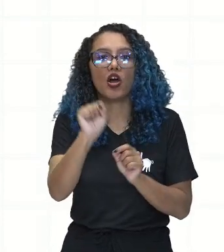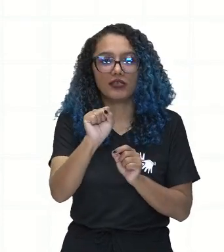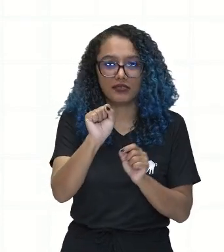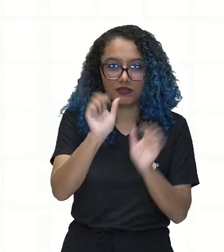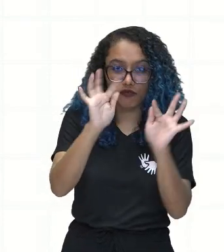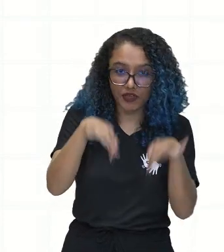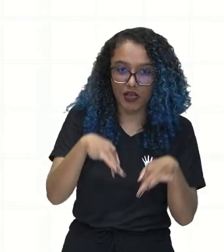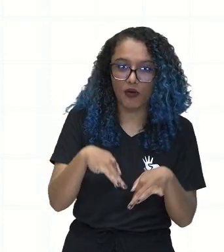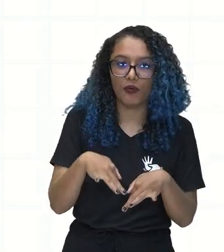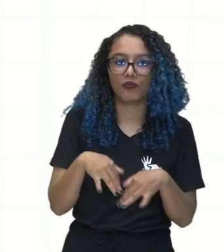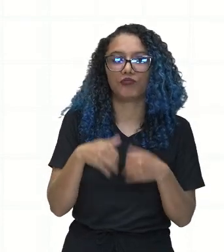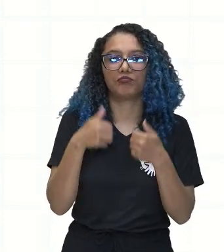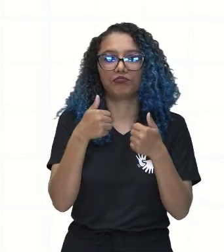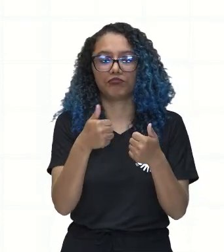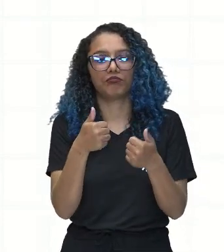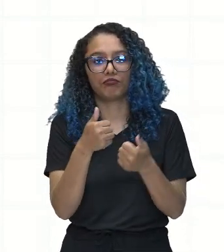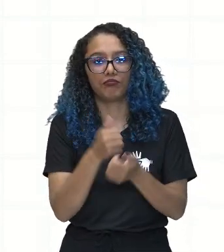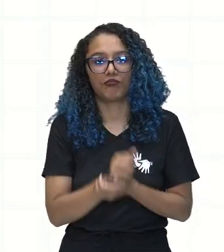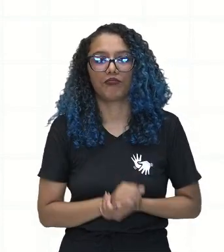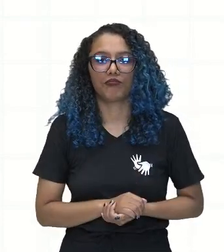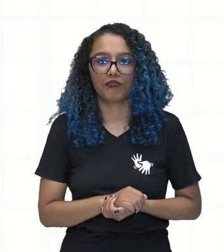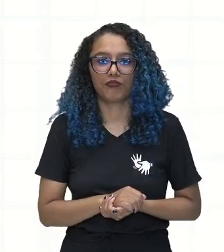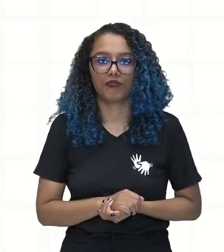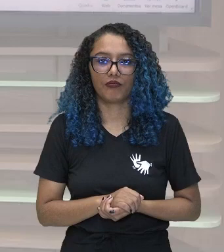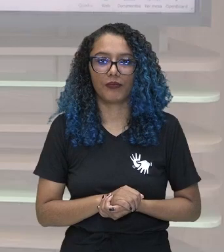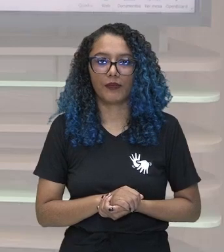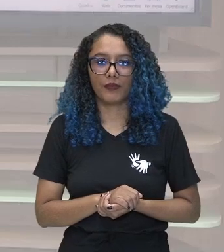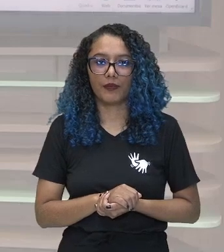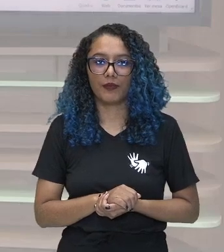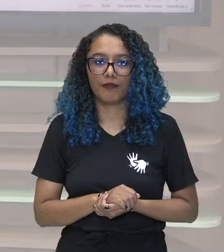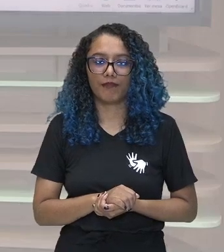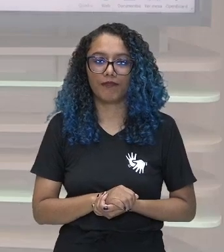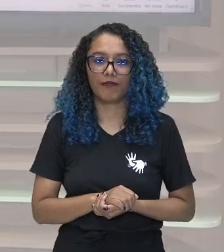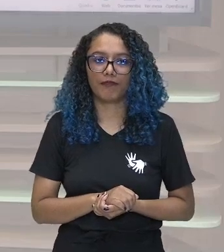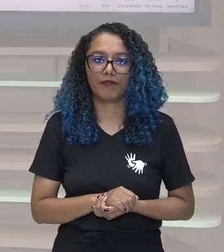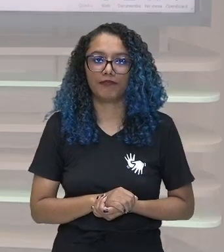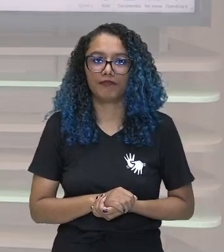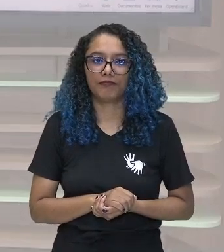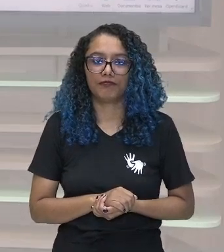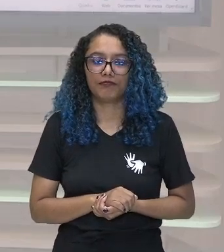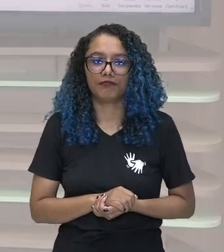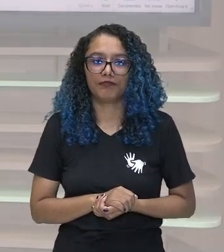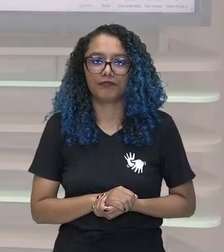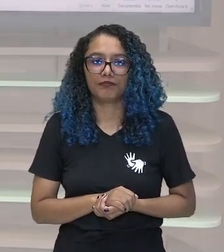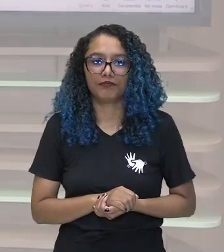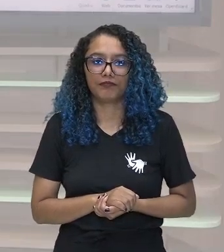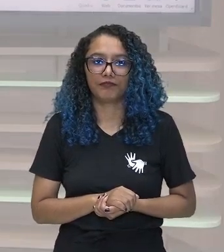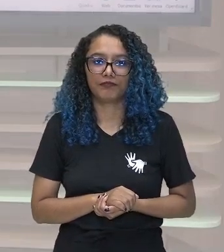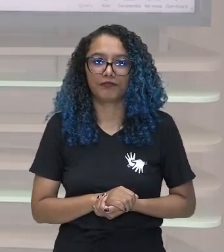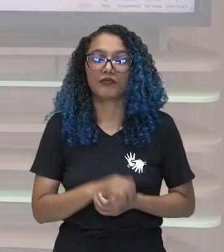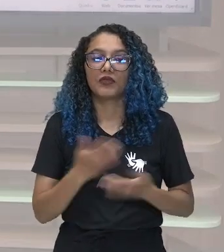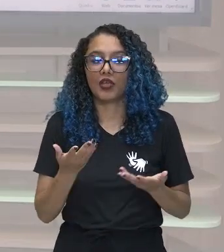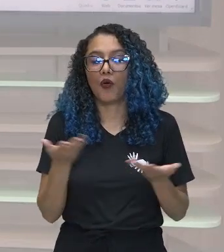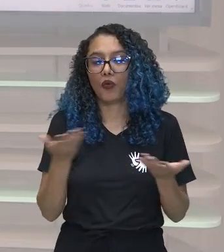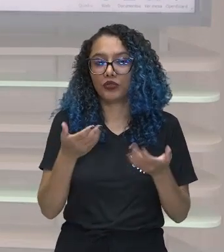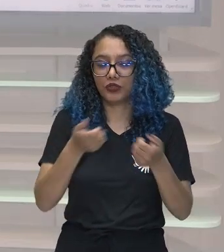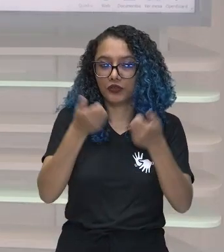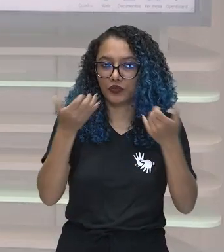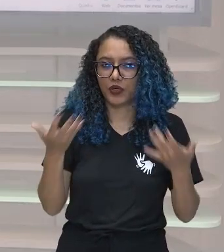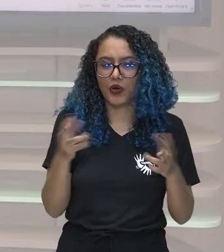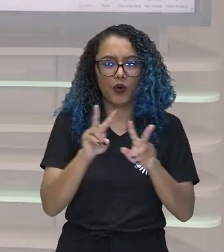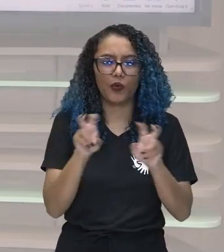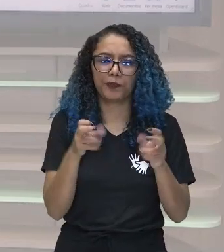Muito bem, é isso, exatamente. Muito certinho, certinho. Olha só. Então falamos hoje aí